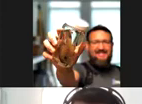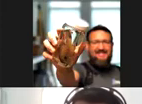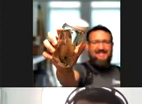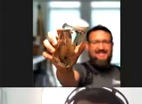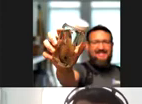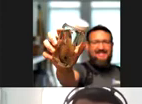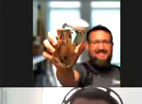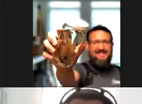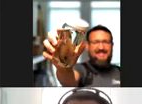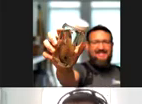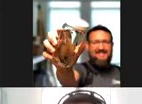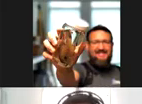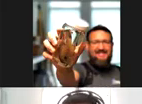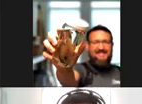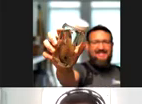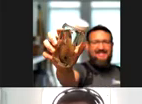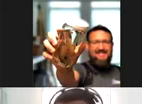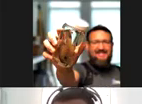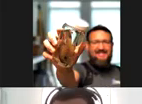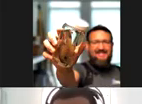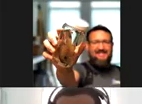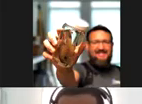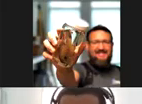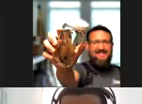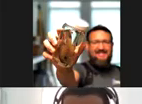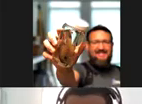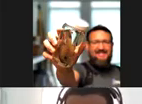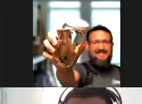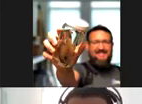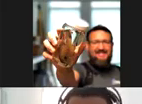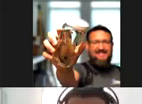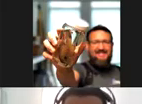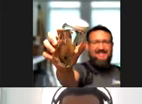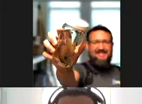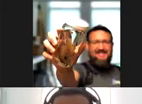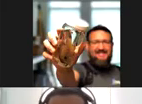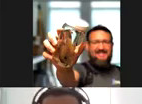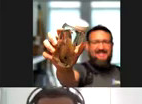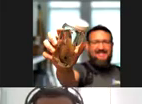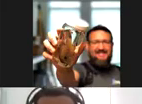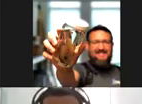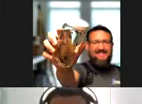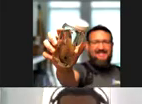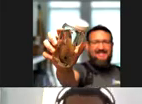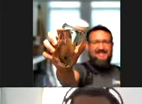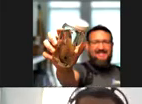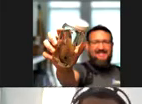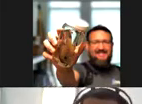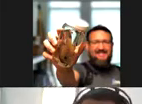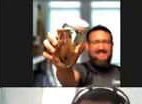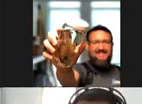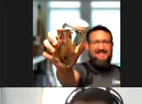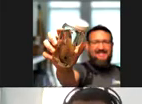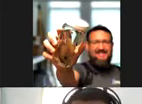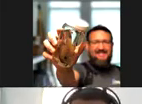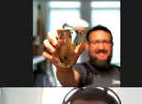paisagem. E aí, para abordar esse problema, né, do sucesso de invasão, a gente levou como base 2